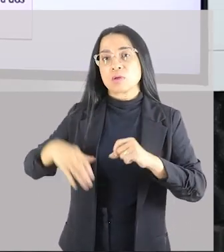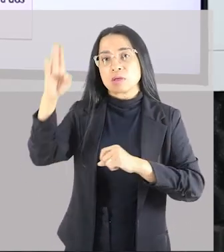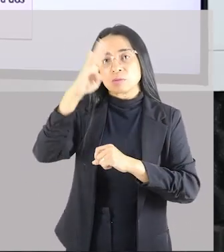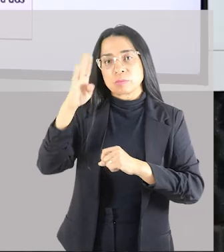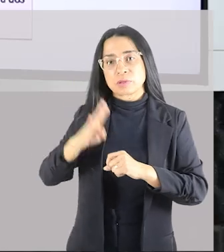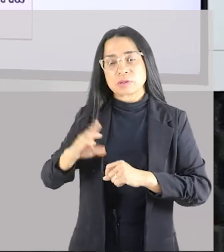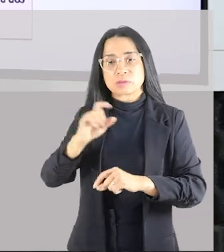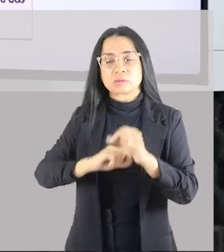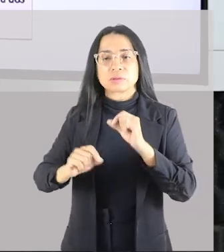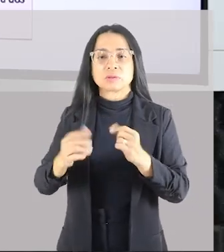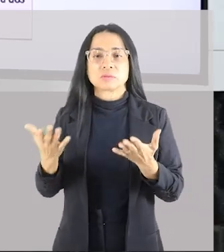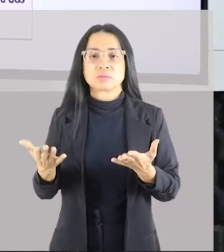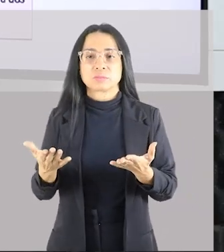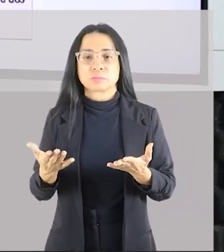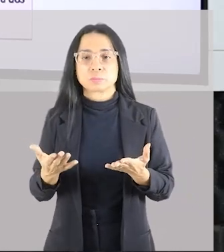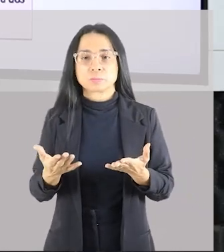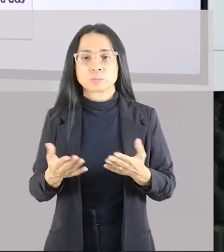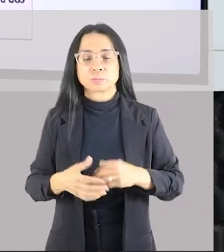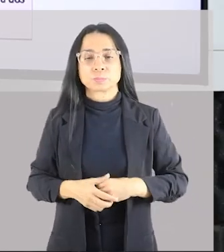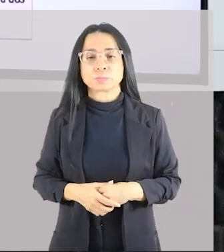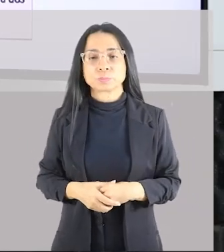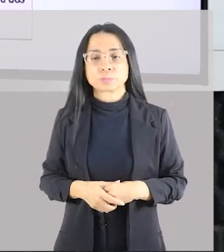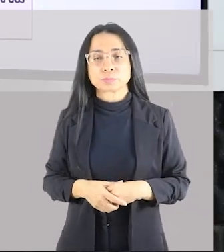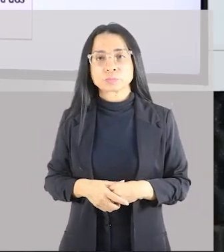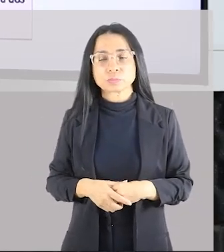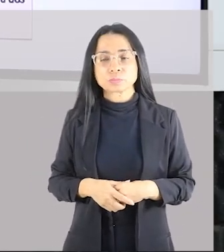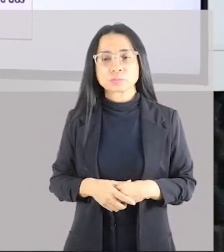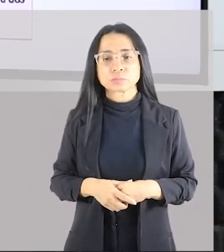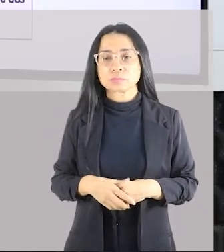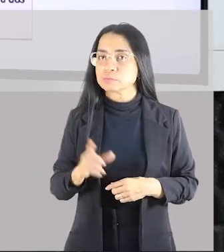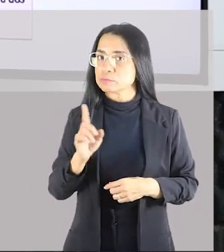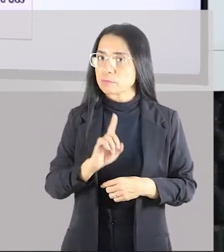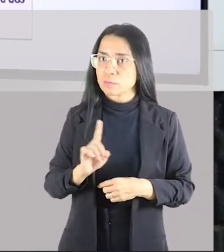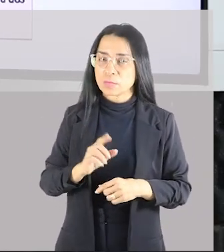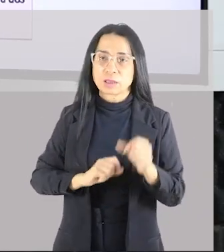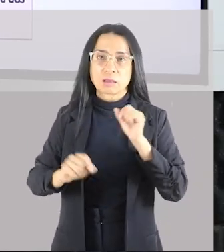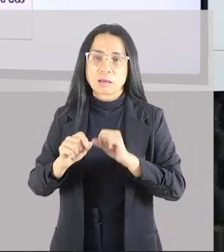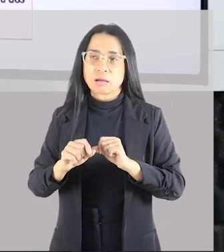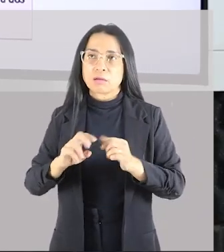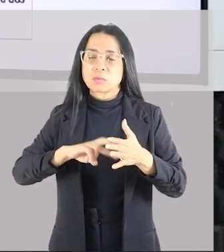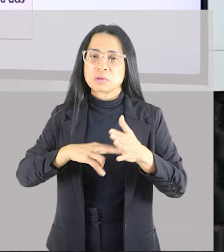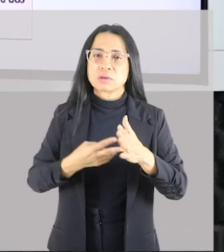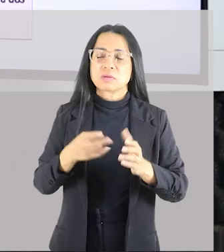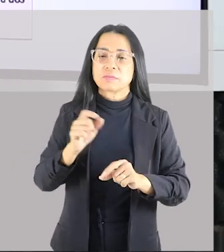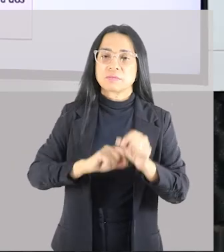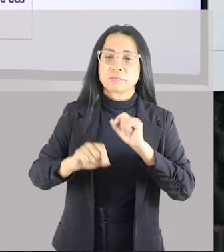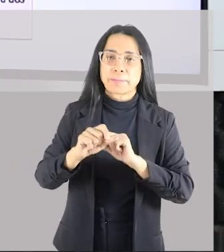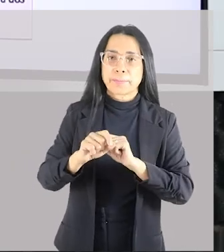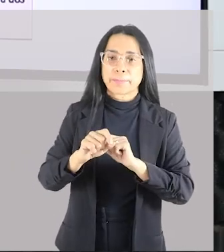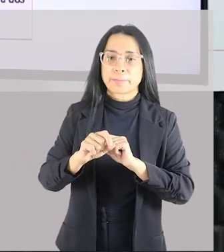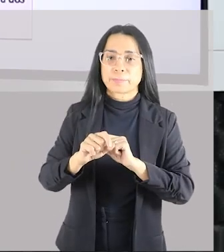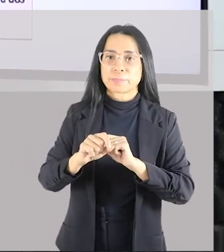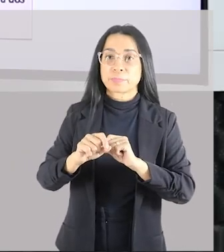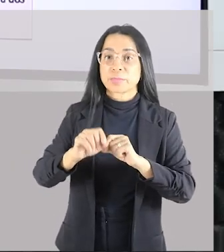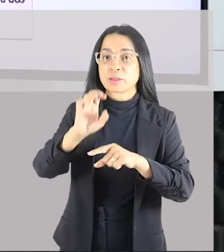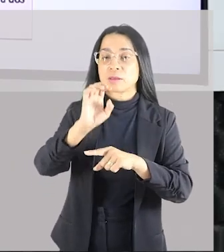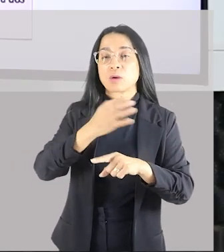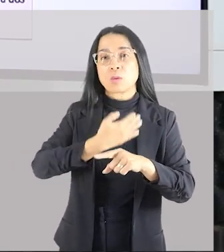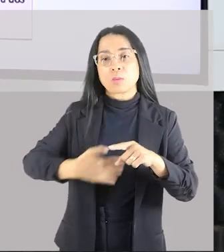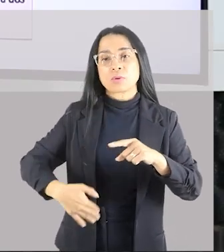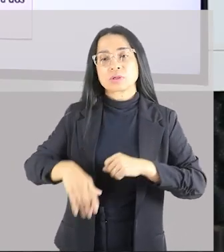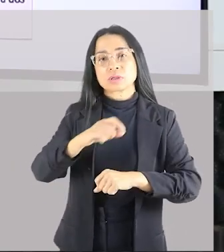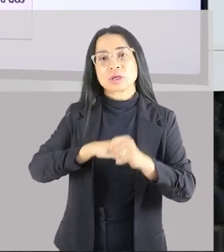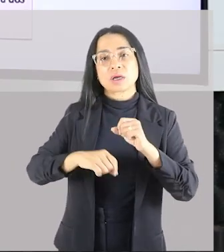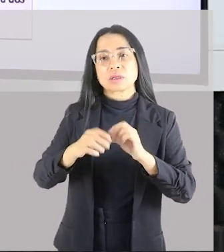estou falando aqui, é um Estado com letra maiúscula, ele não seja um Estado que